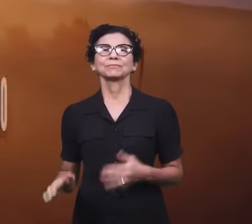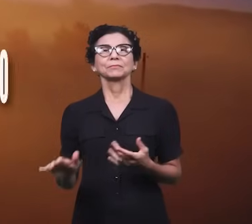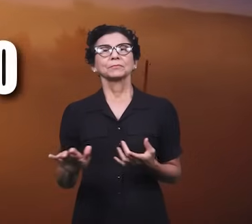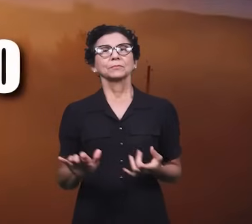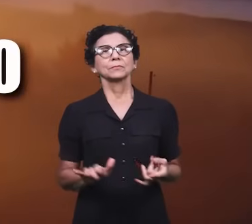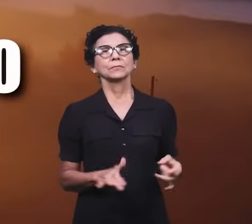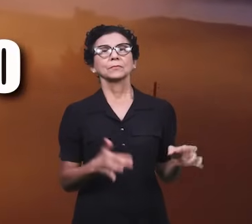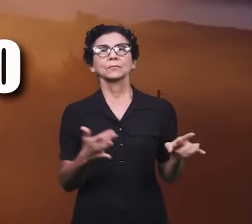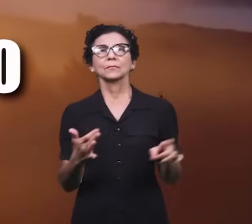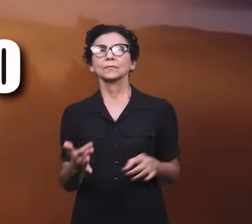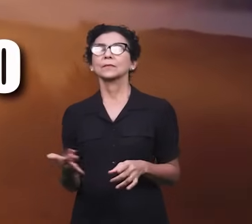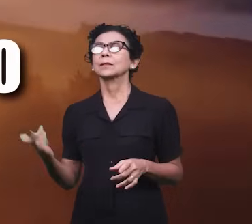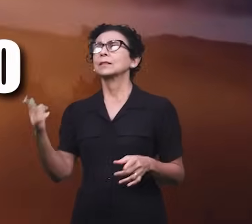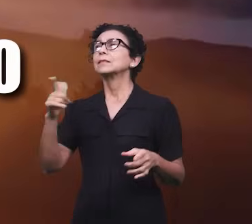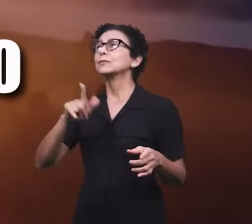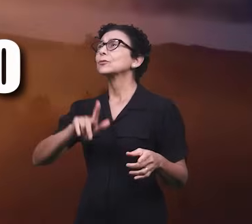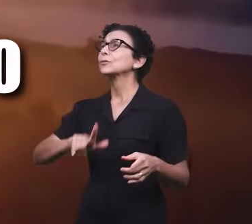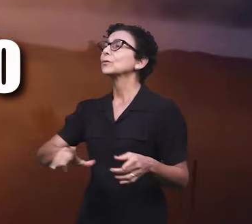Renova nossa